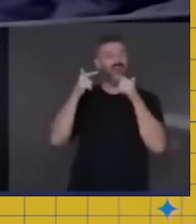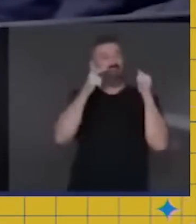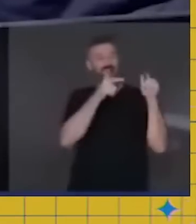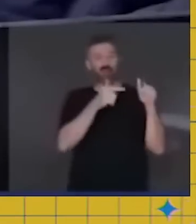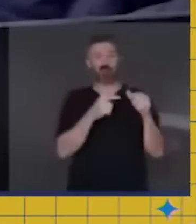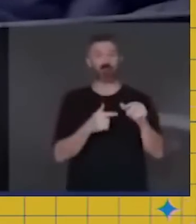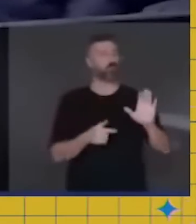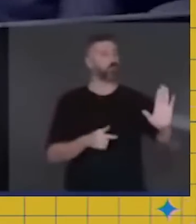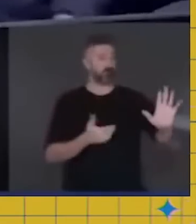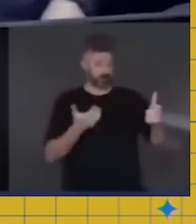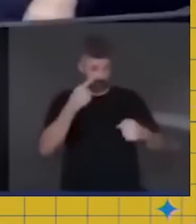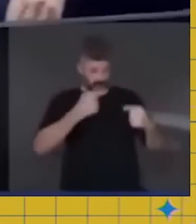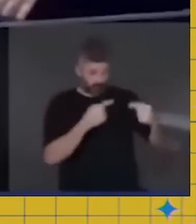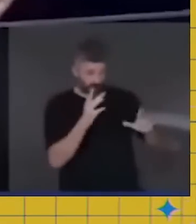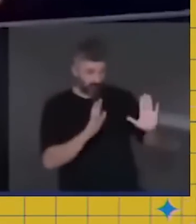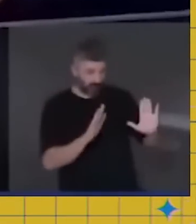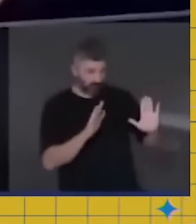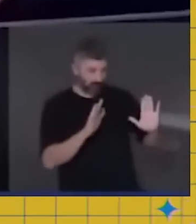videozinho